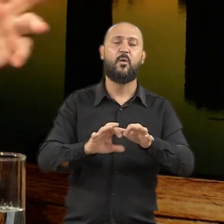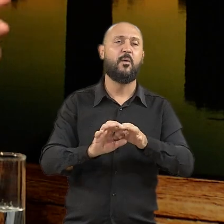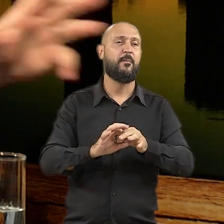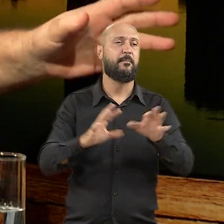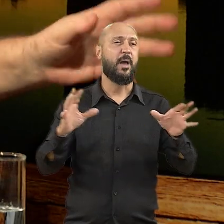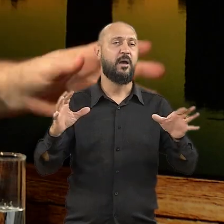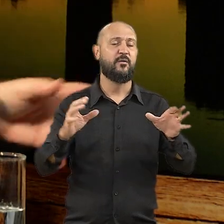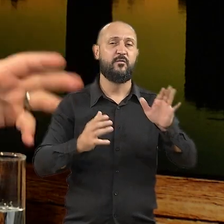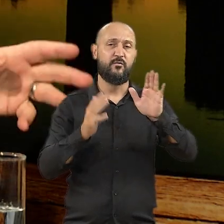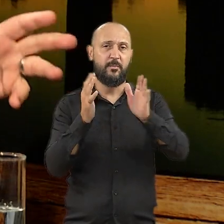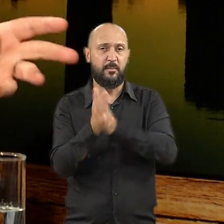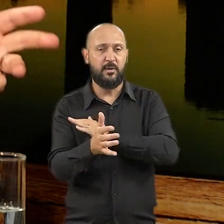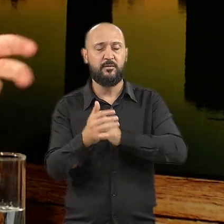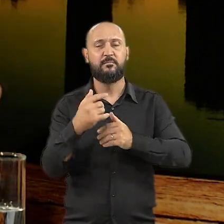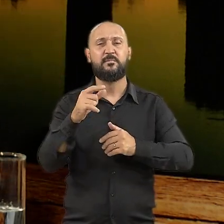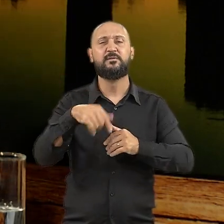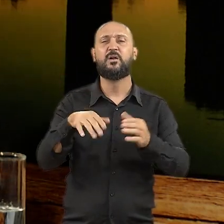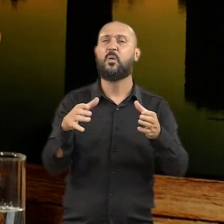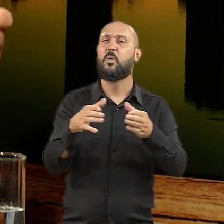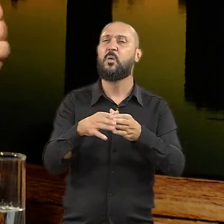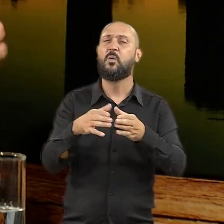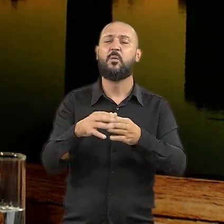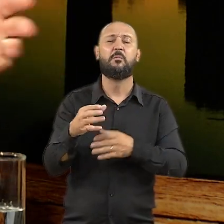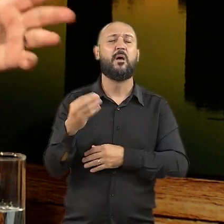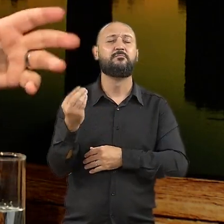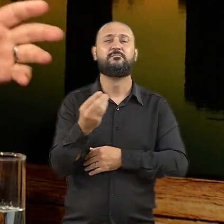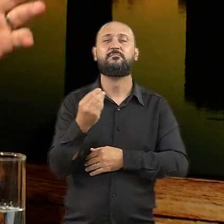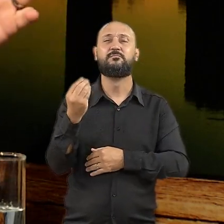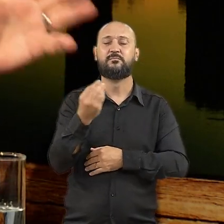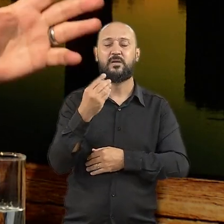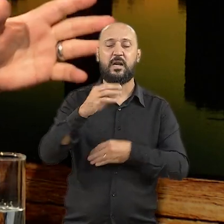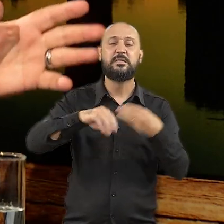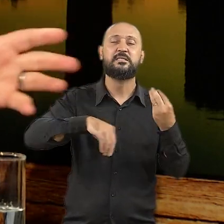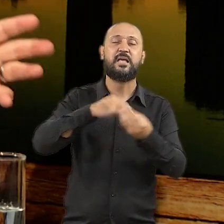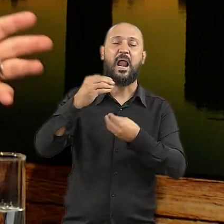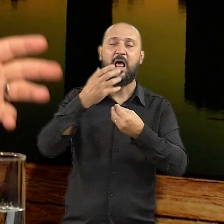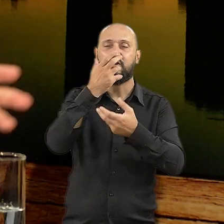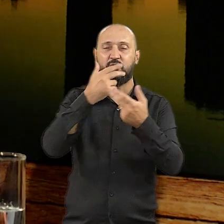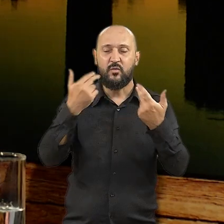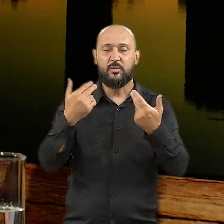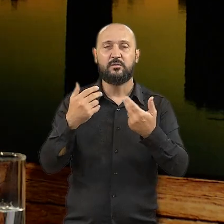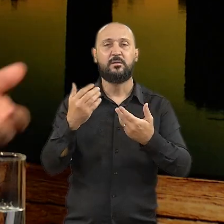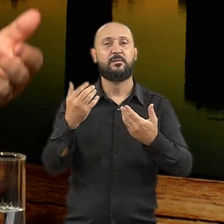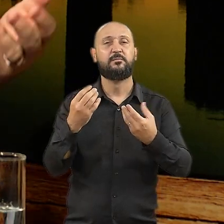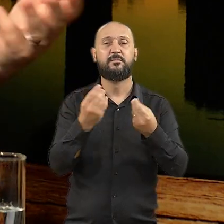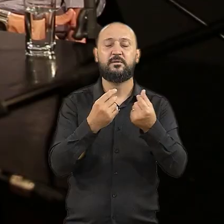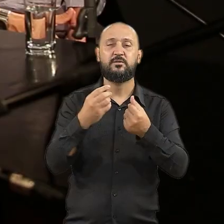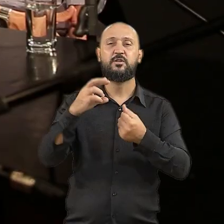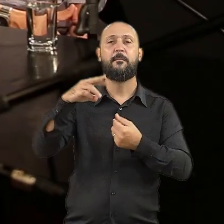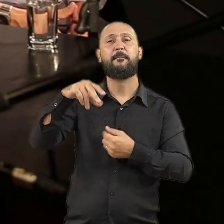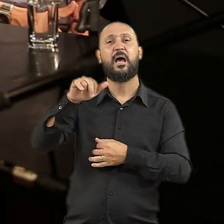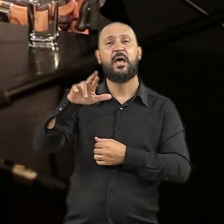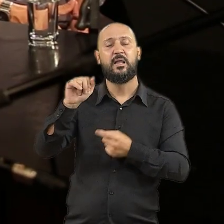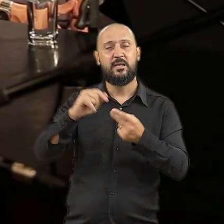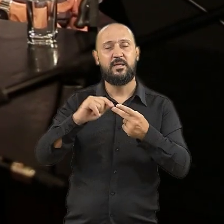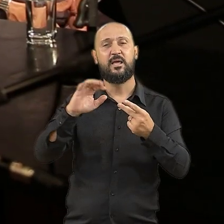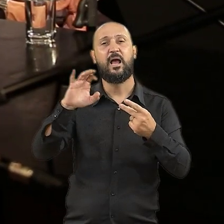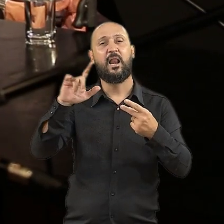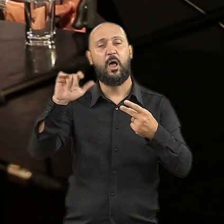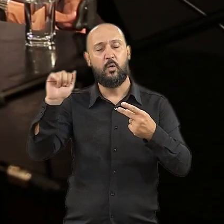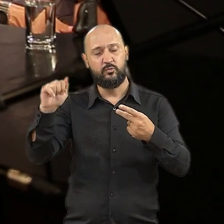à deriva, que o Iso Fischer foi embora, mas era um grupo saborosésimo, salada de frutas, você imagina o sabor. Tinha Maria